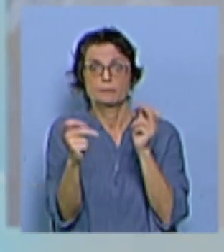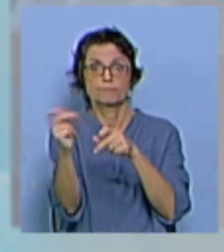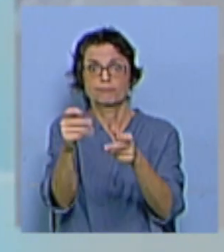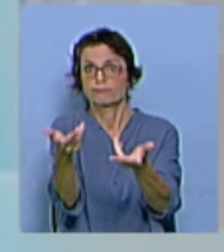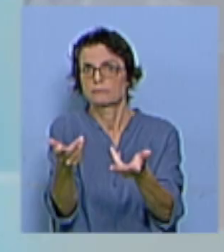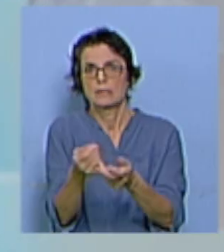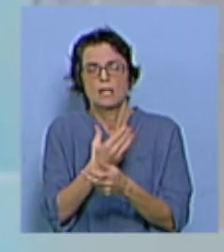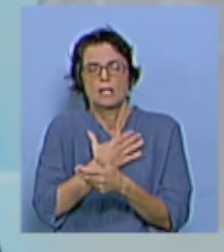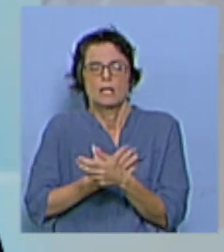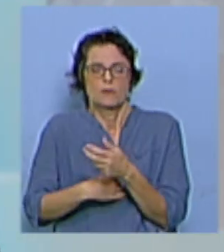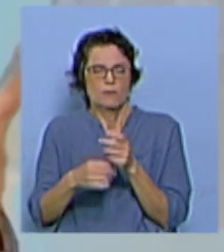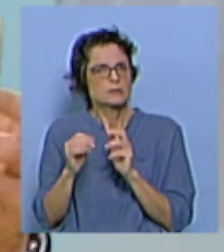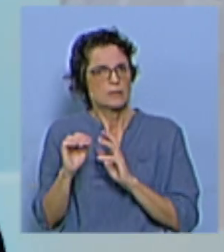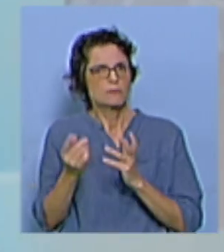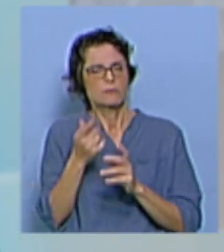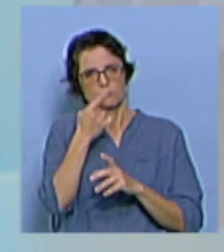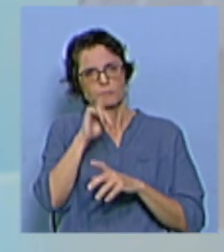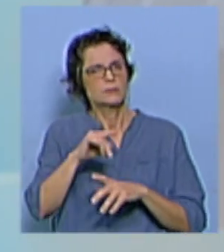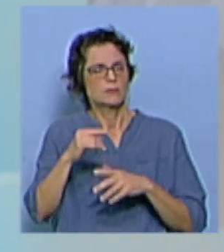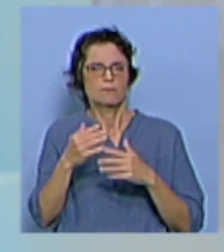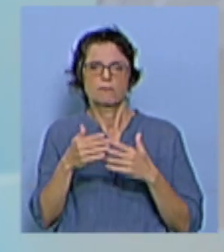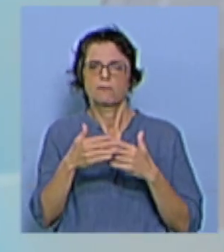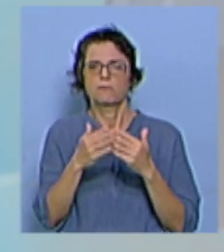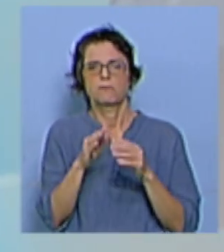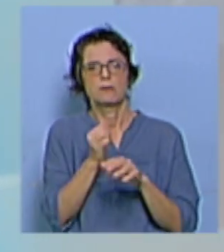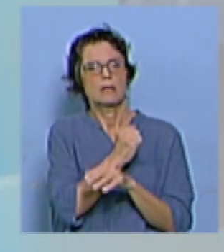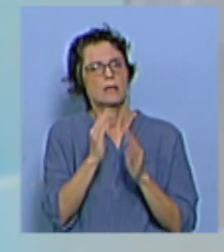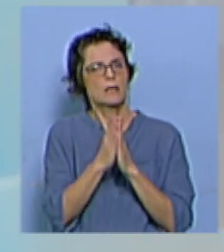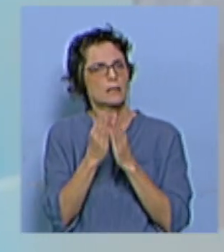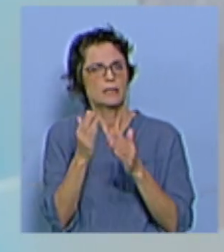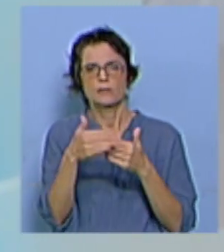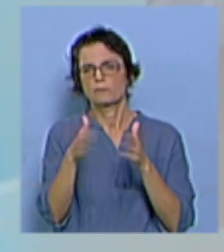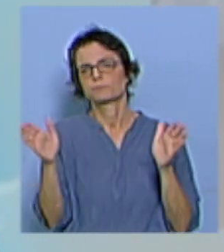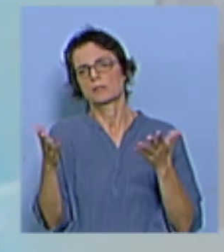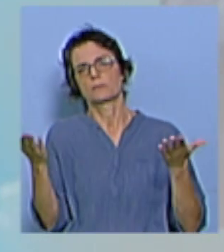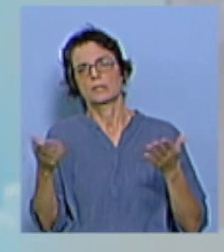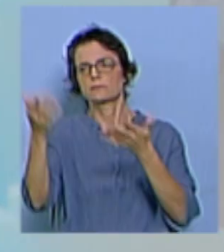gostaríamos muito de voltar a ter portas abertas na igreja e acolher todos os que